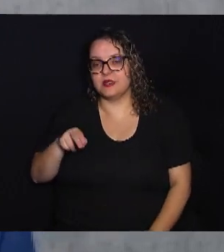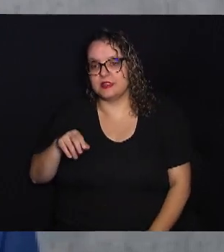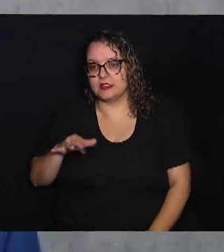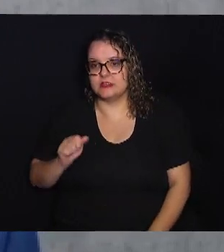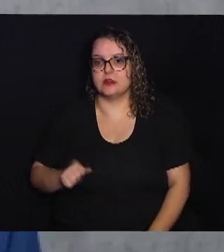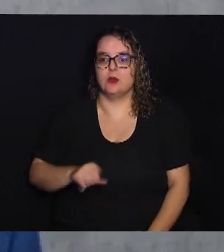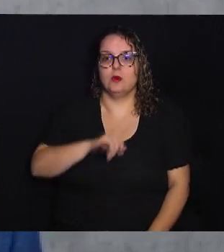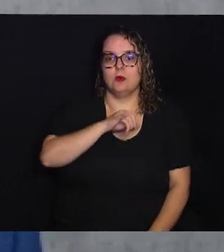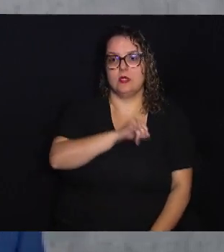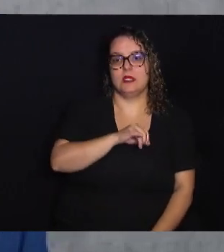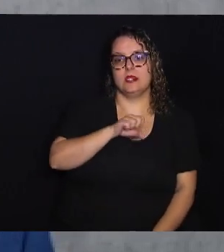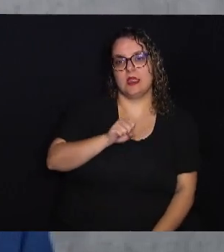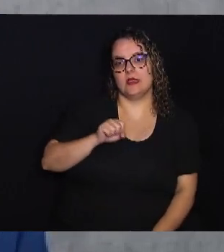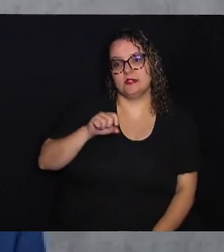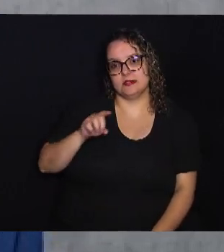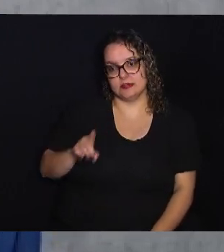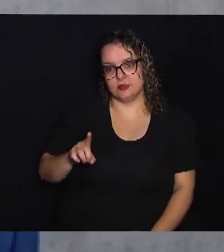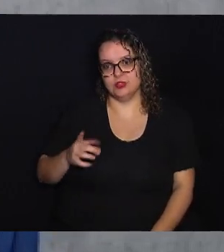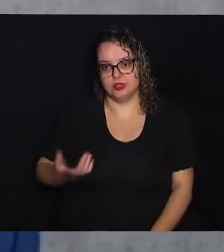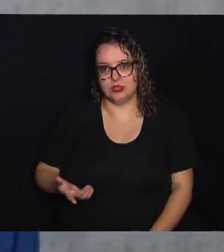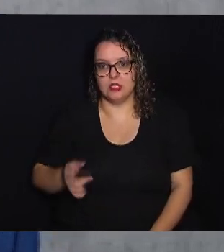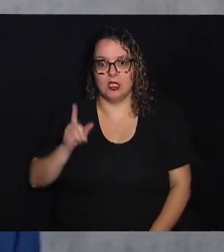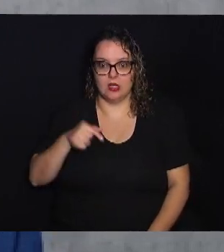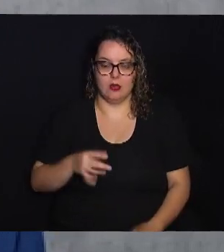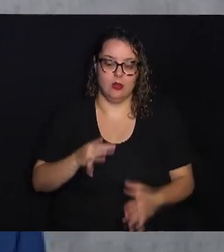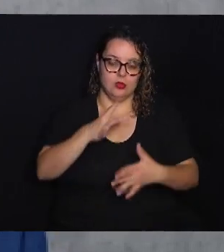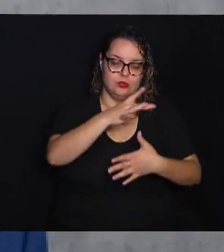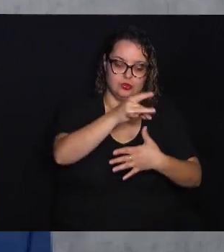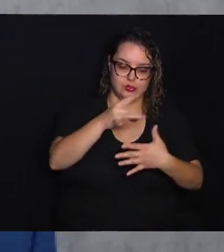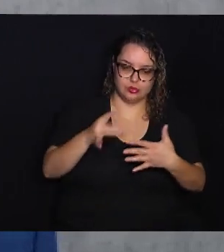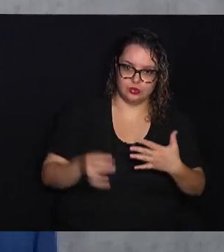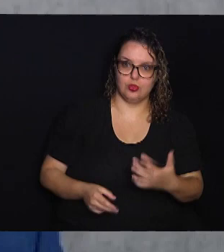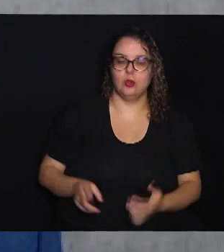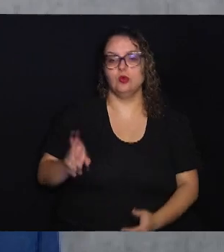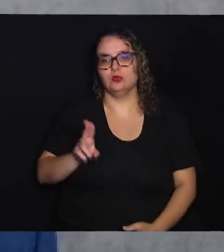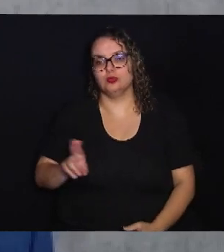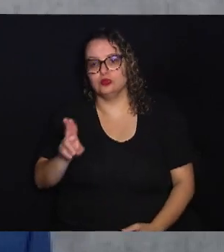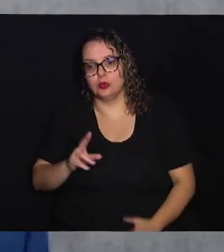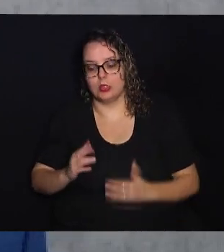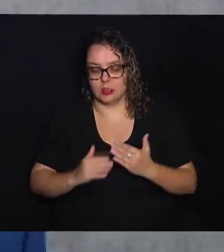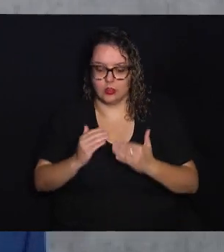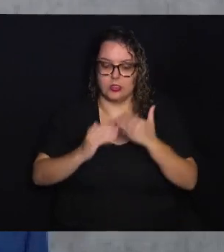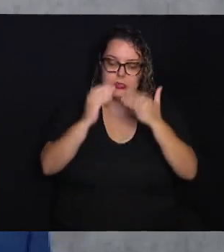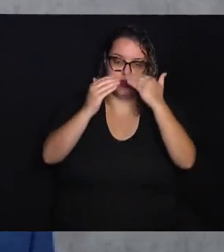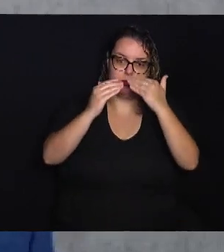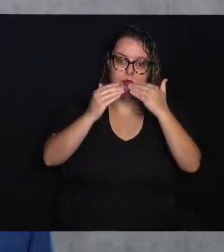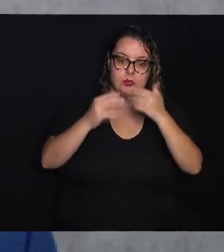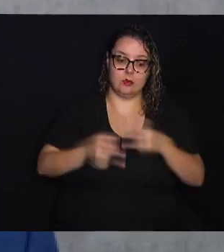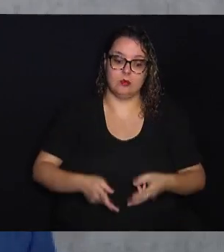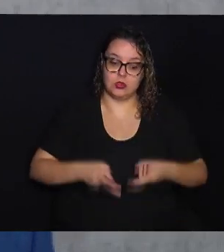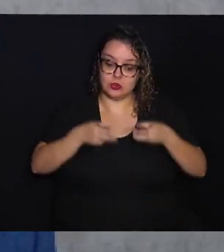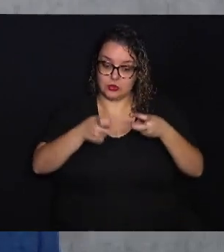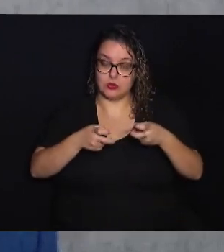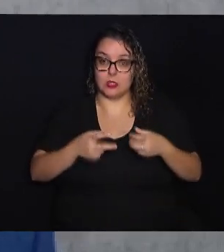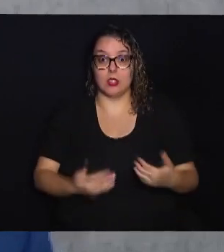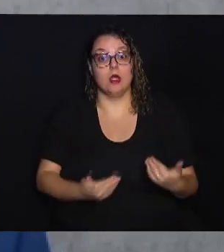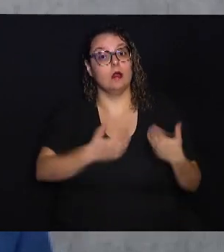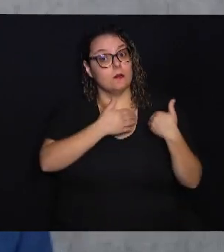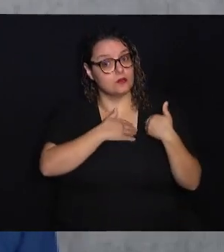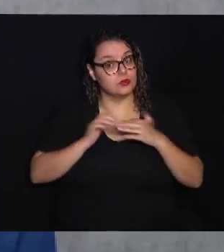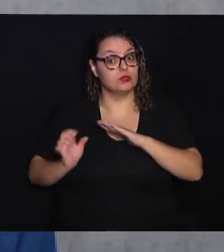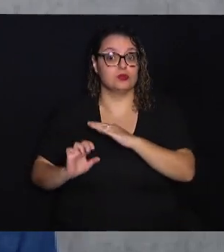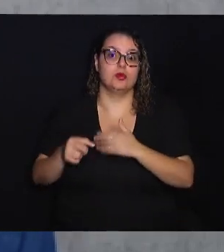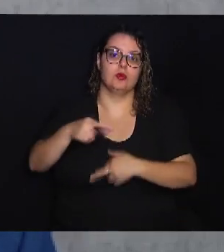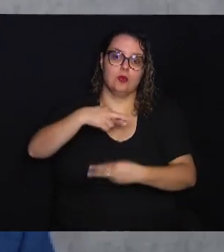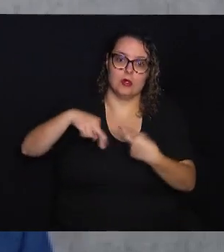e governança. Acaba que o ESG ele é um parâmetro, é um critério, eles são critérios utilizados para avaliar esse desempenho e